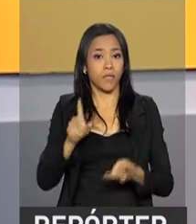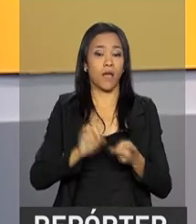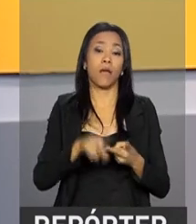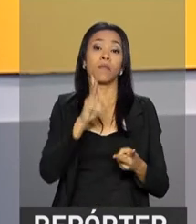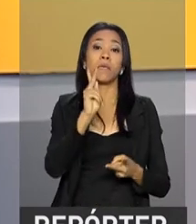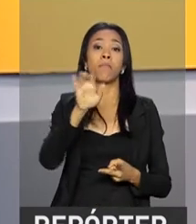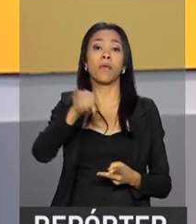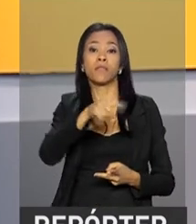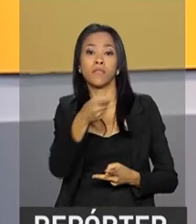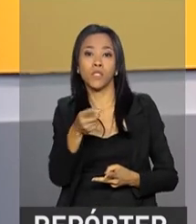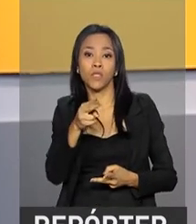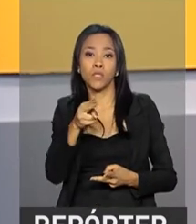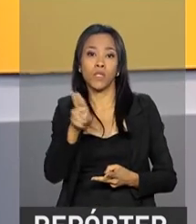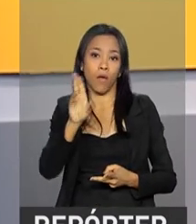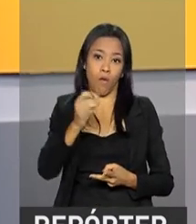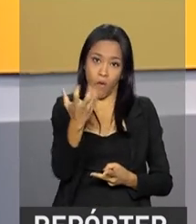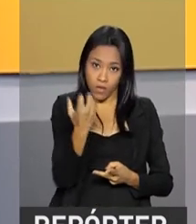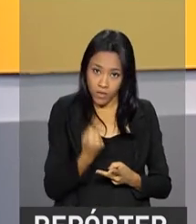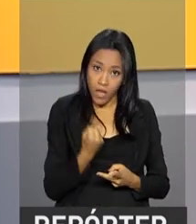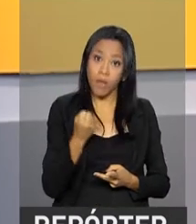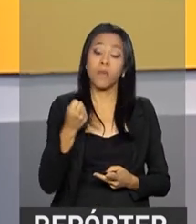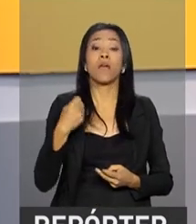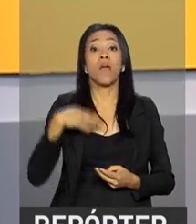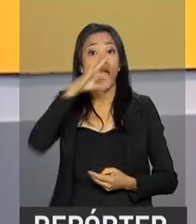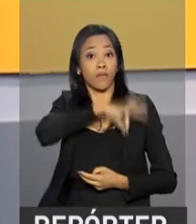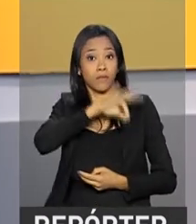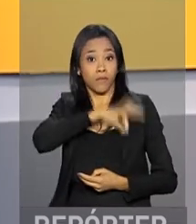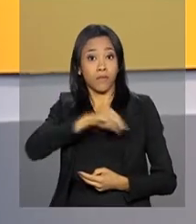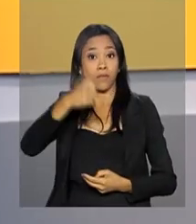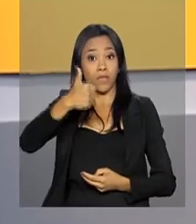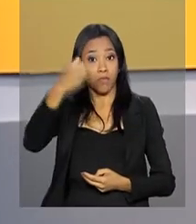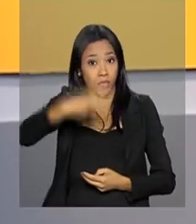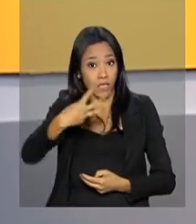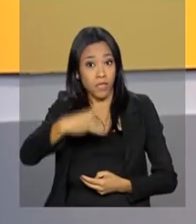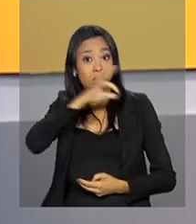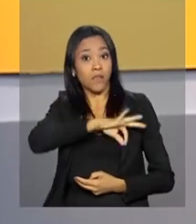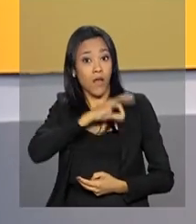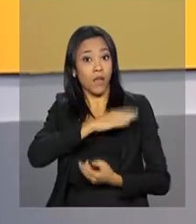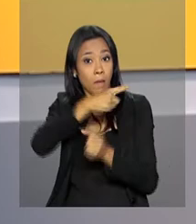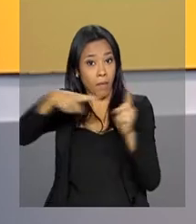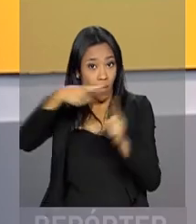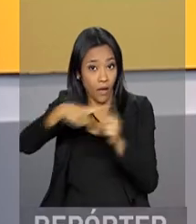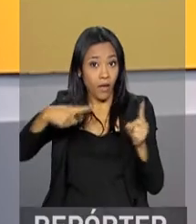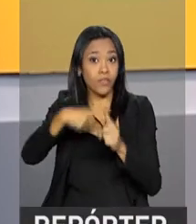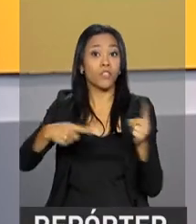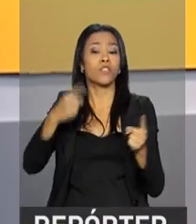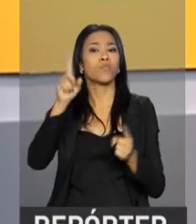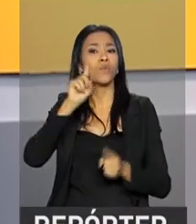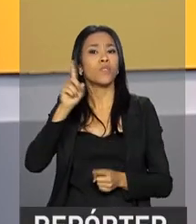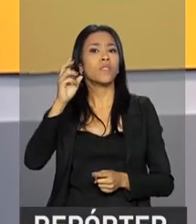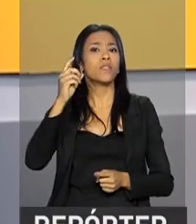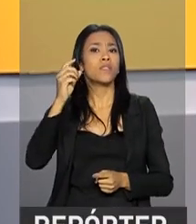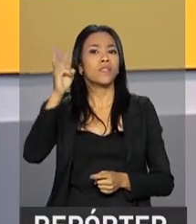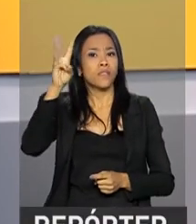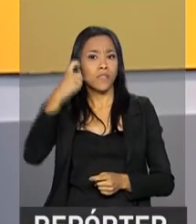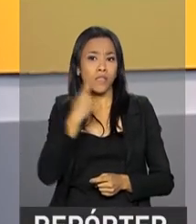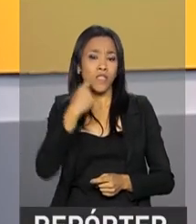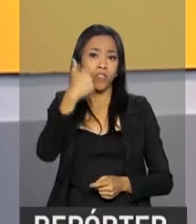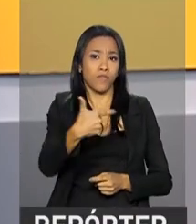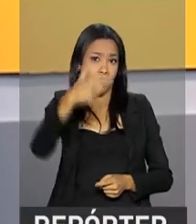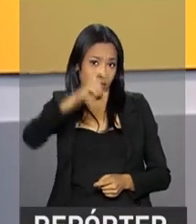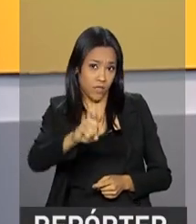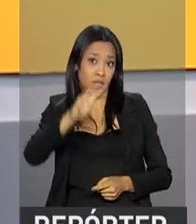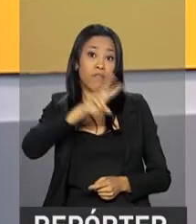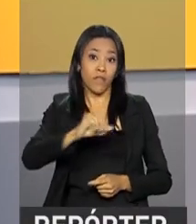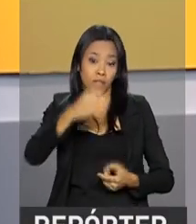a receber a primeira parcela do 13º salário a próxima sexta feira dia 25 o depósito será feito de acordo com a folha mensal